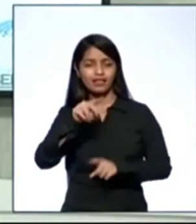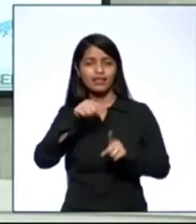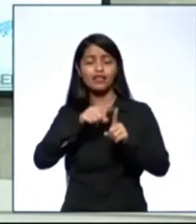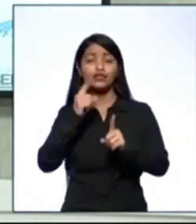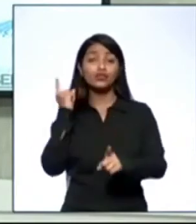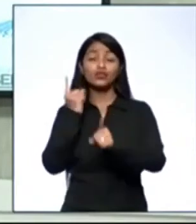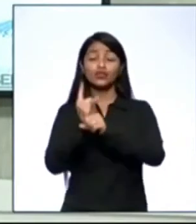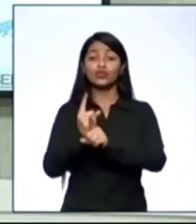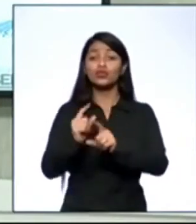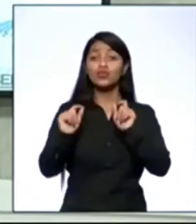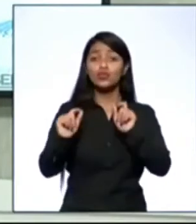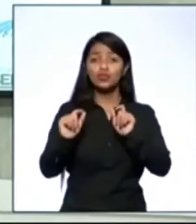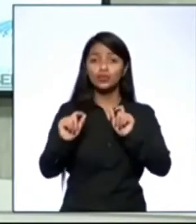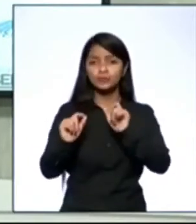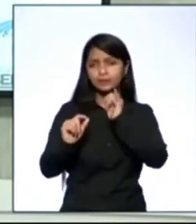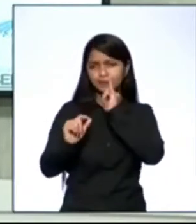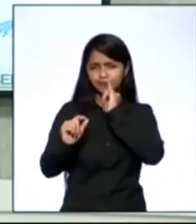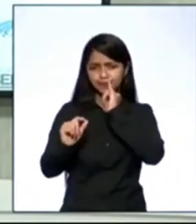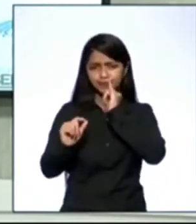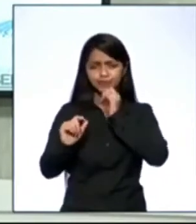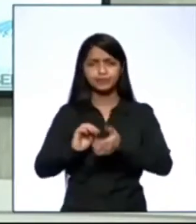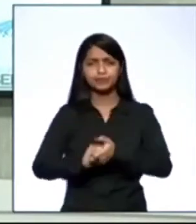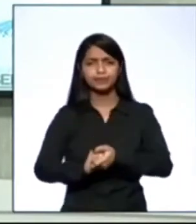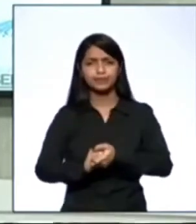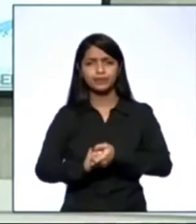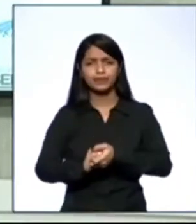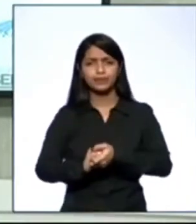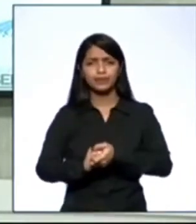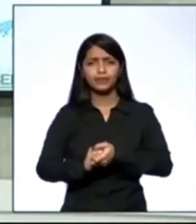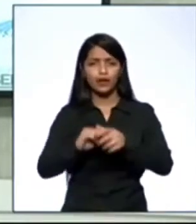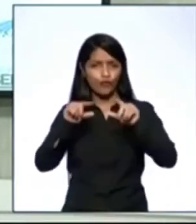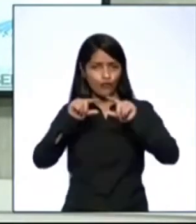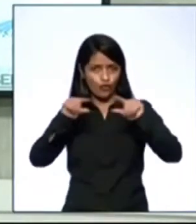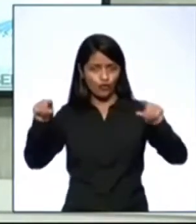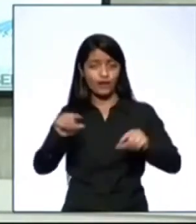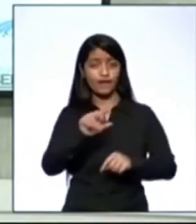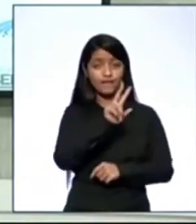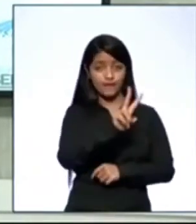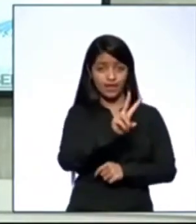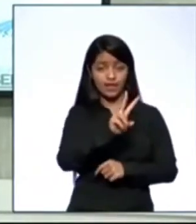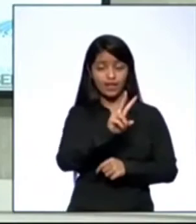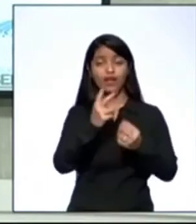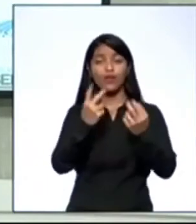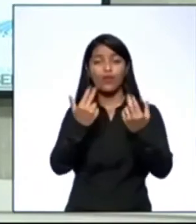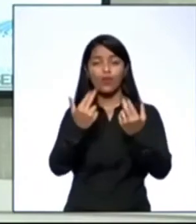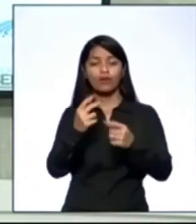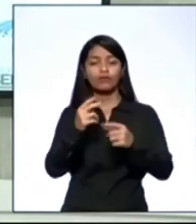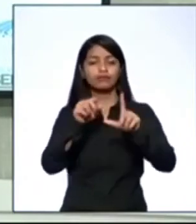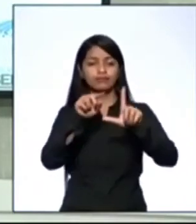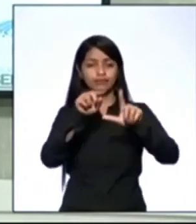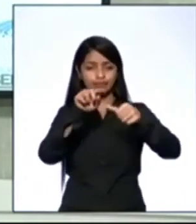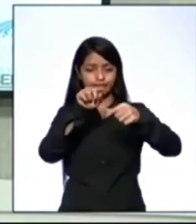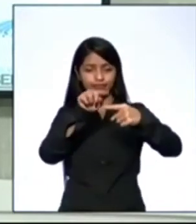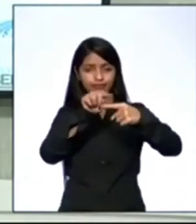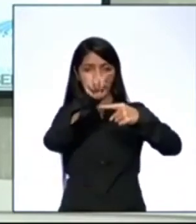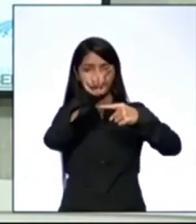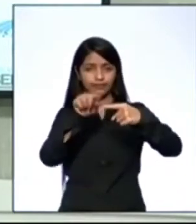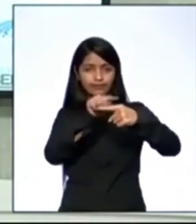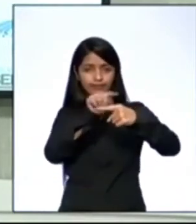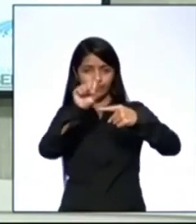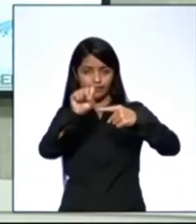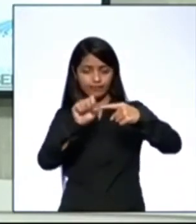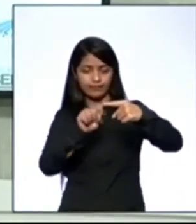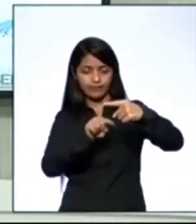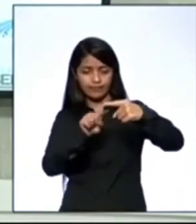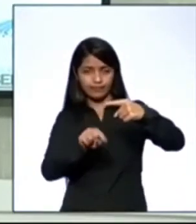descobriu? Se você observar a fórmula V é igual a ΔS sobre ΔT, então o ΔS é V vezes